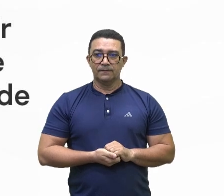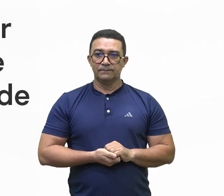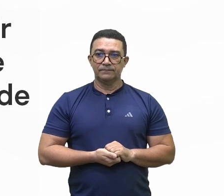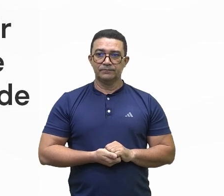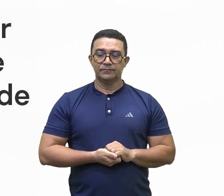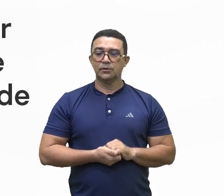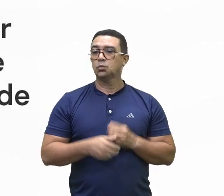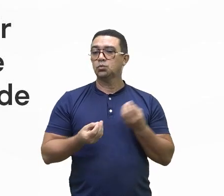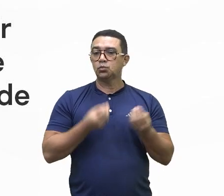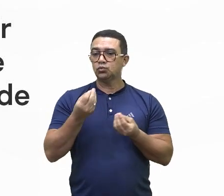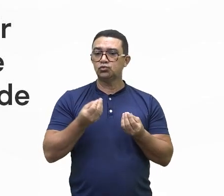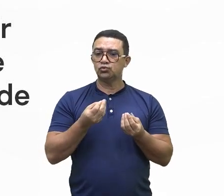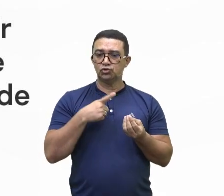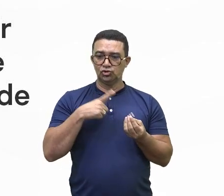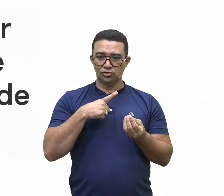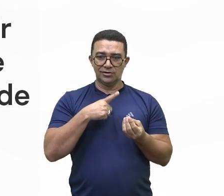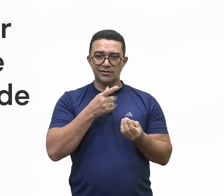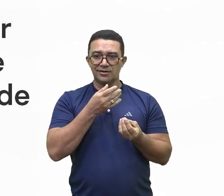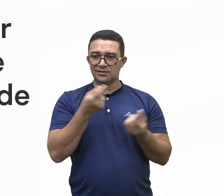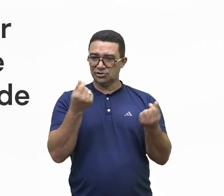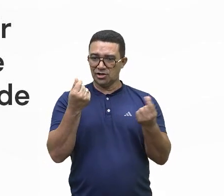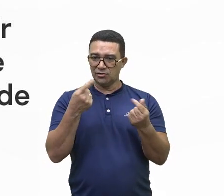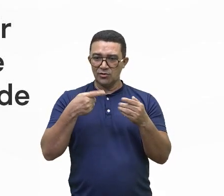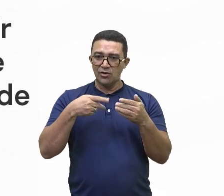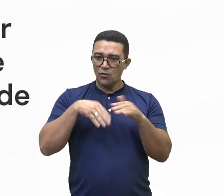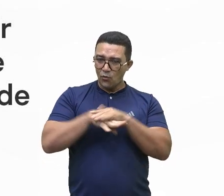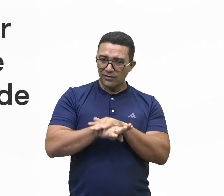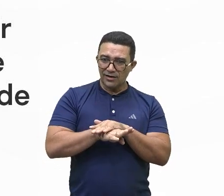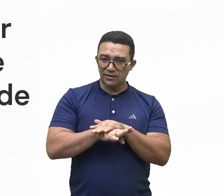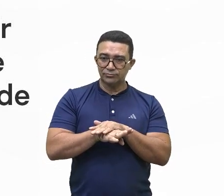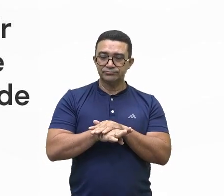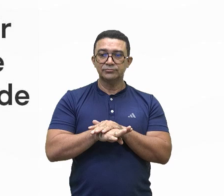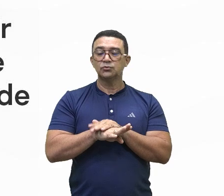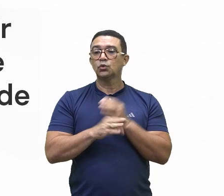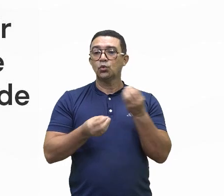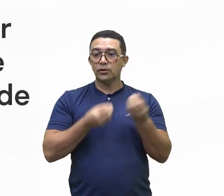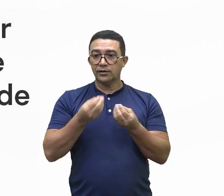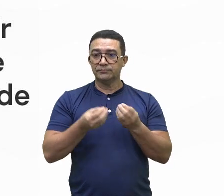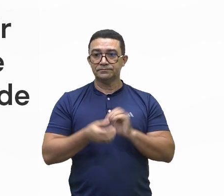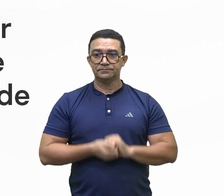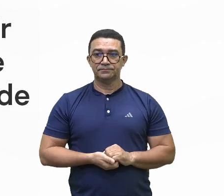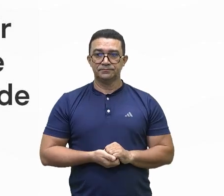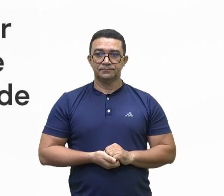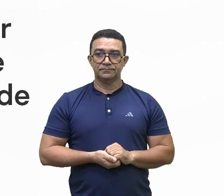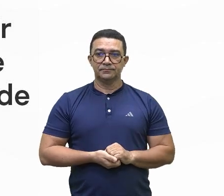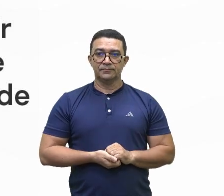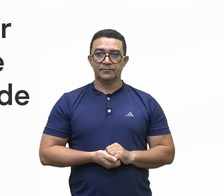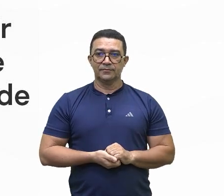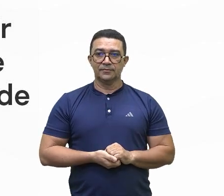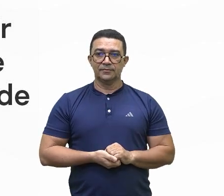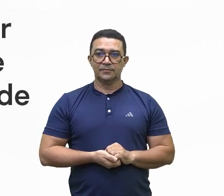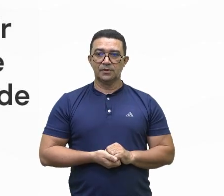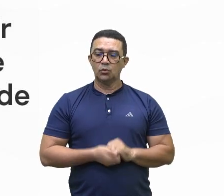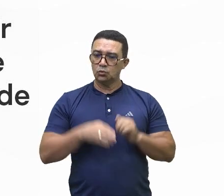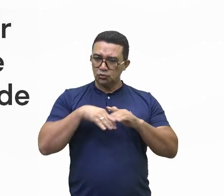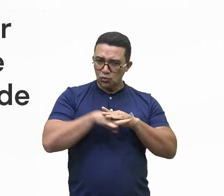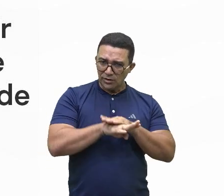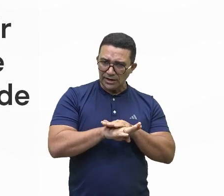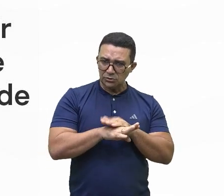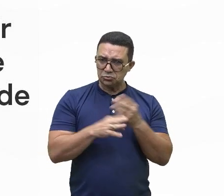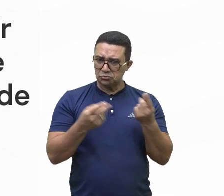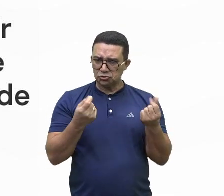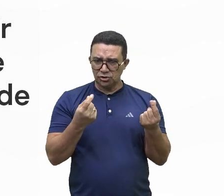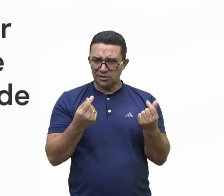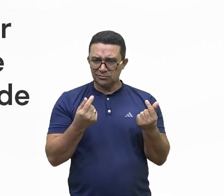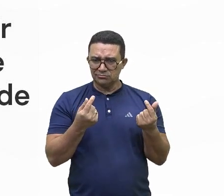que sobra ali? A gente prefere não chamar de sobra, né? A gente prefere fazer o que com aquele dinheiro? Vamos deixar ele parado? Vamos deixar